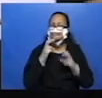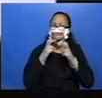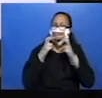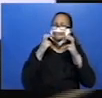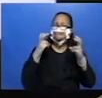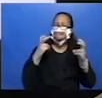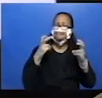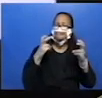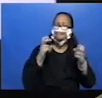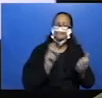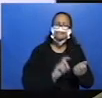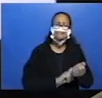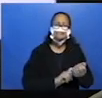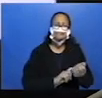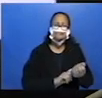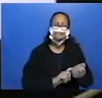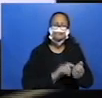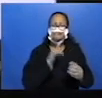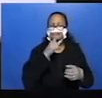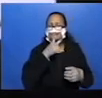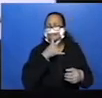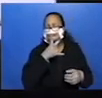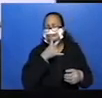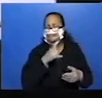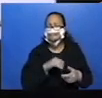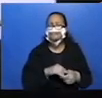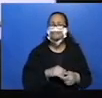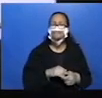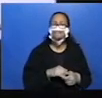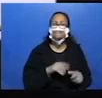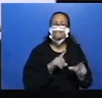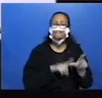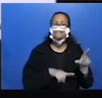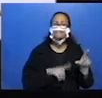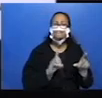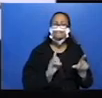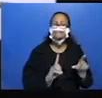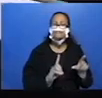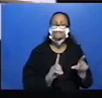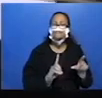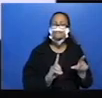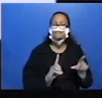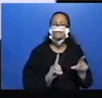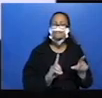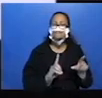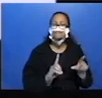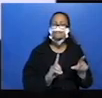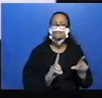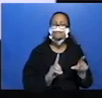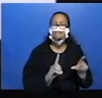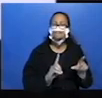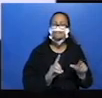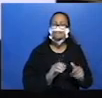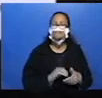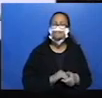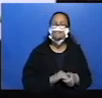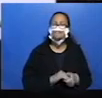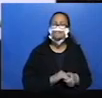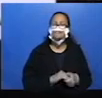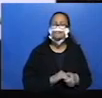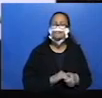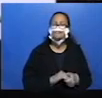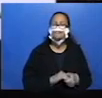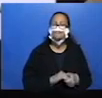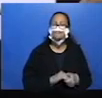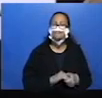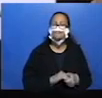e aborrecimento. Queixas. Na letra D. E esta, desculpa, esqueci gritos aqui. E